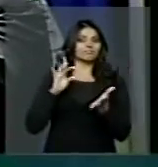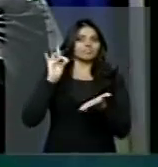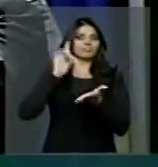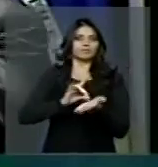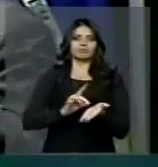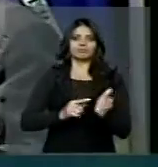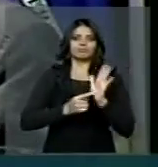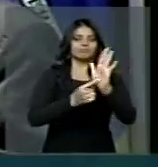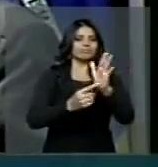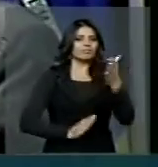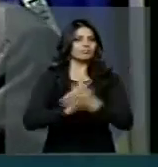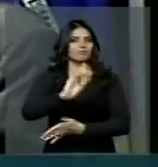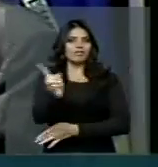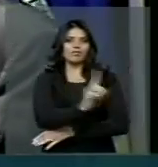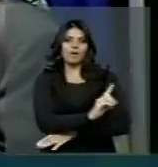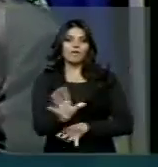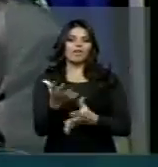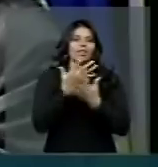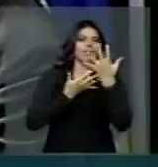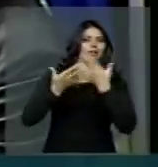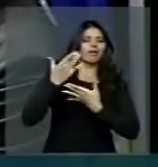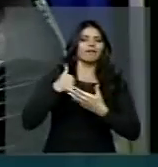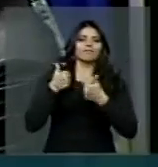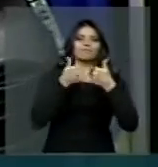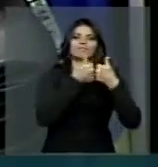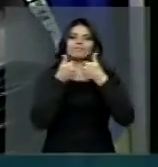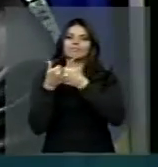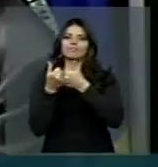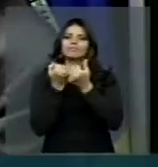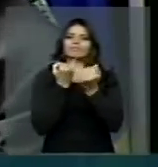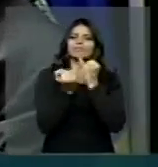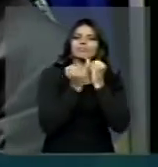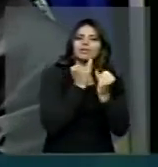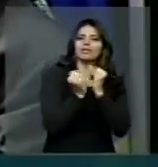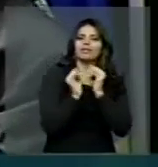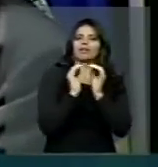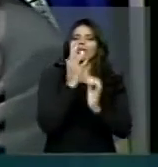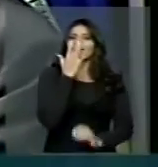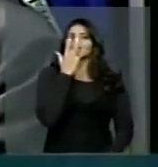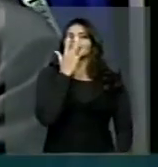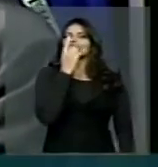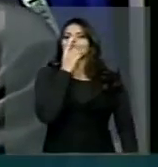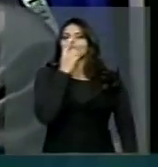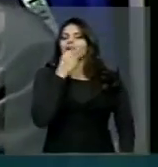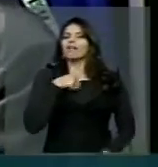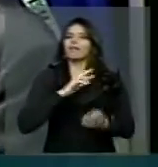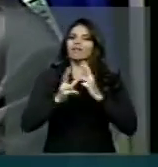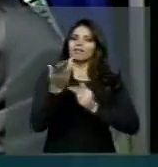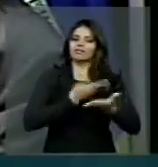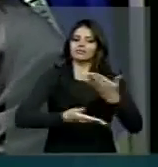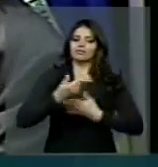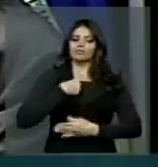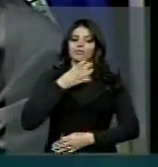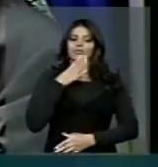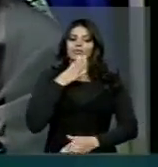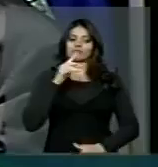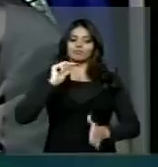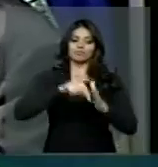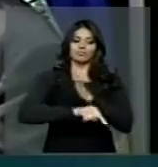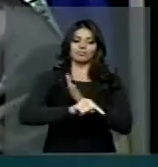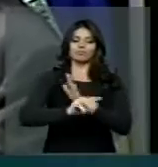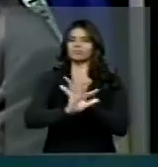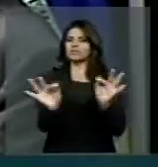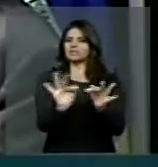minha estreita relação com Marcos Freire e pouco conhecimento, apesar de ser um dos fundadores do MDB junto